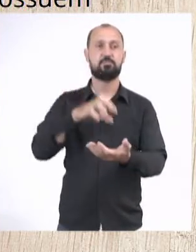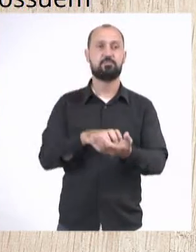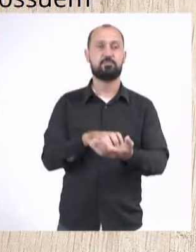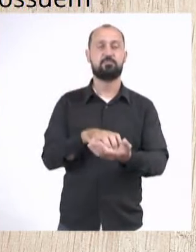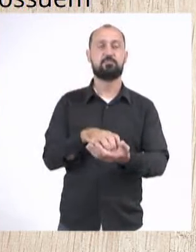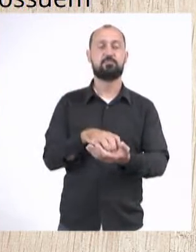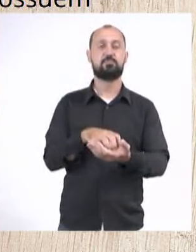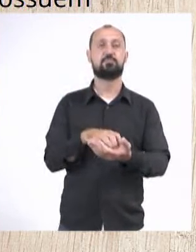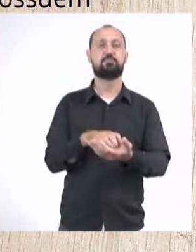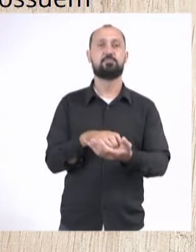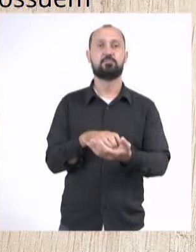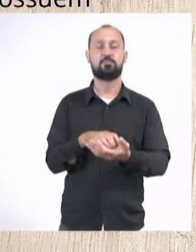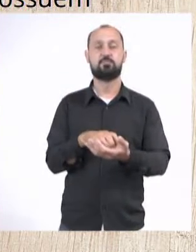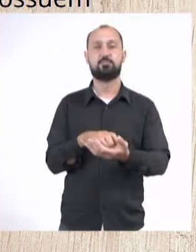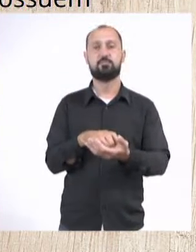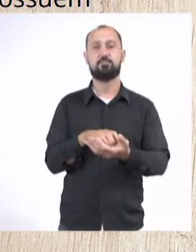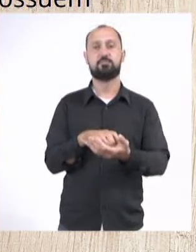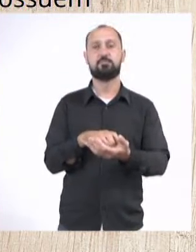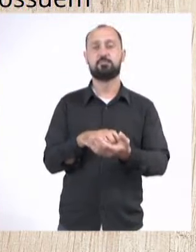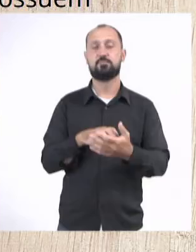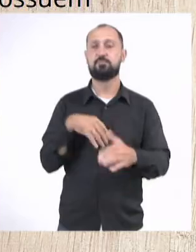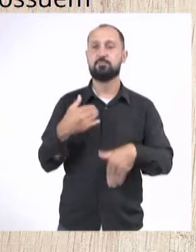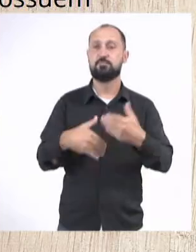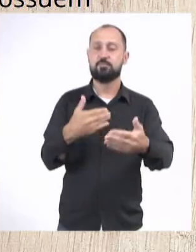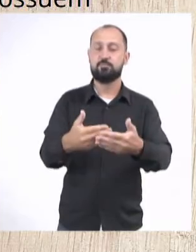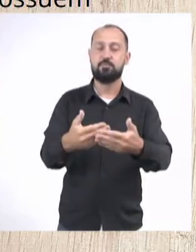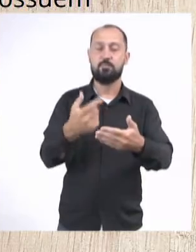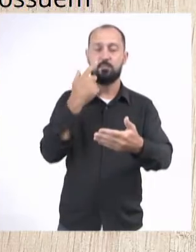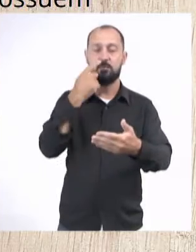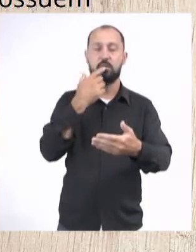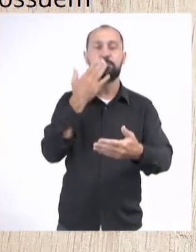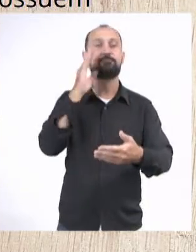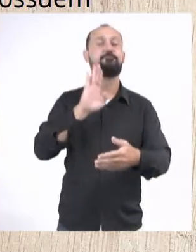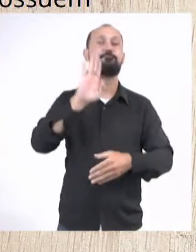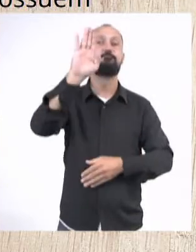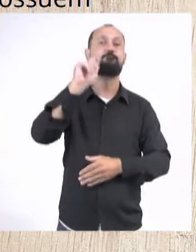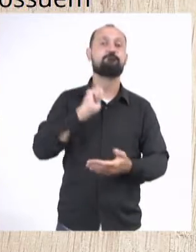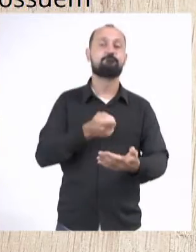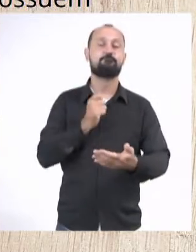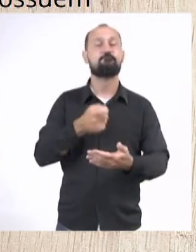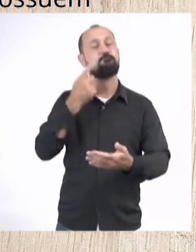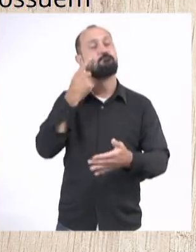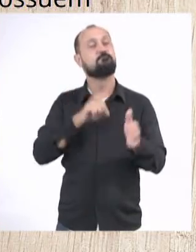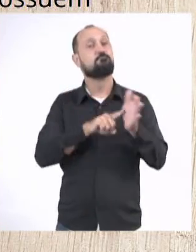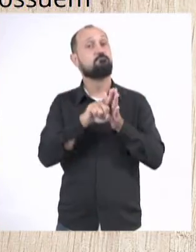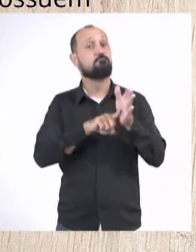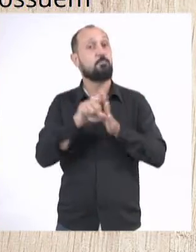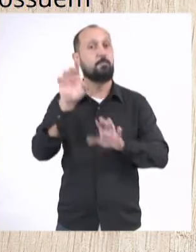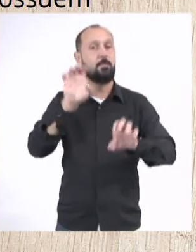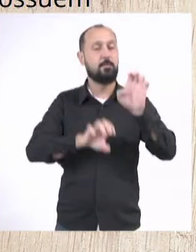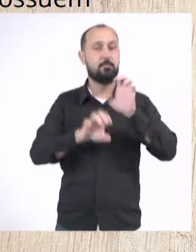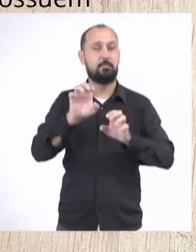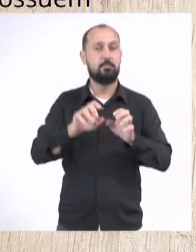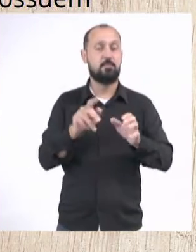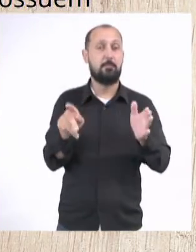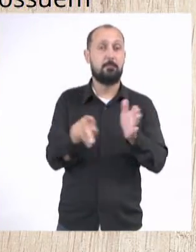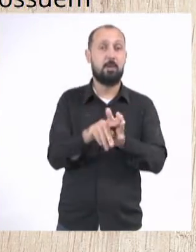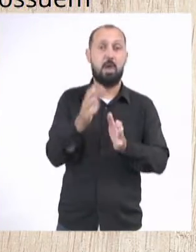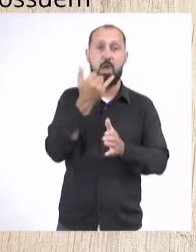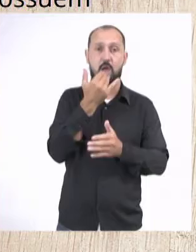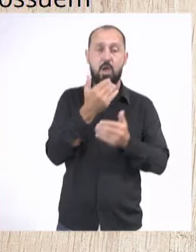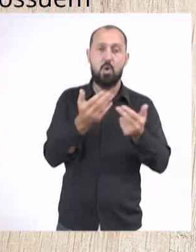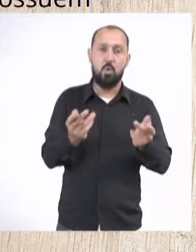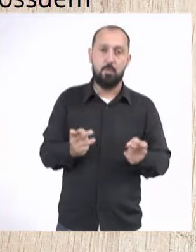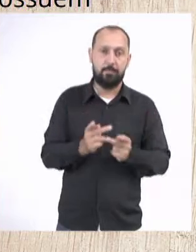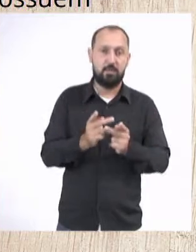Restaurante Popular, elas funcionam por meio de processo licitatório para a contratação de empresas especializadas em produção e fornecimento